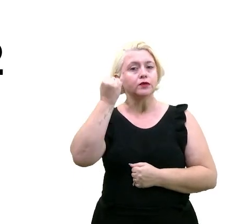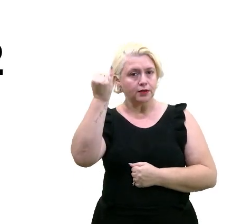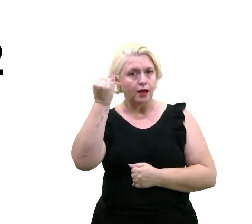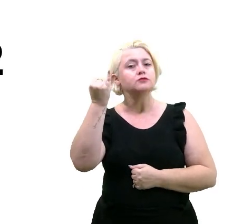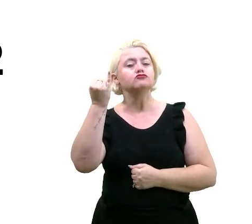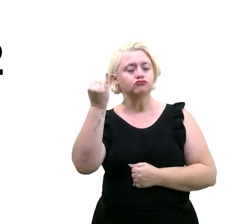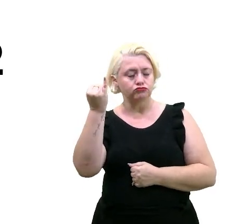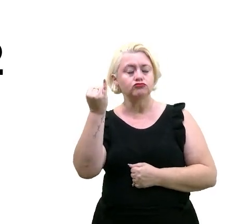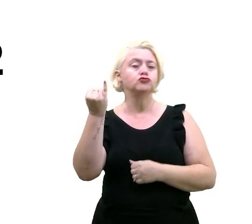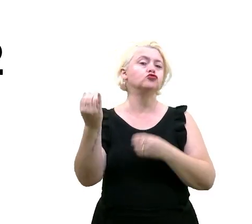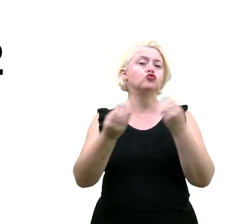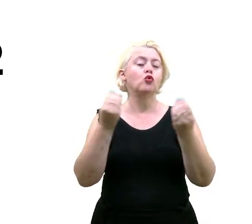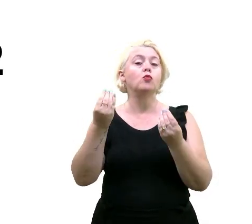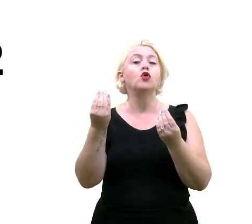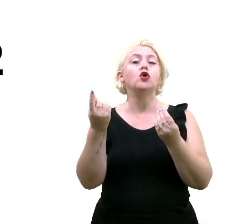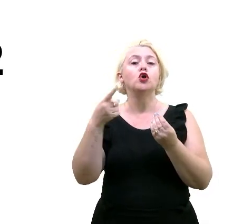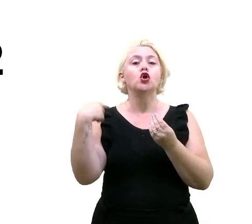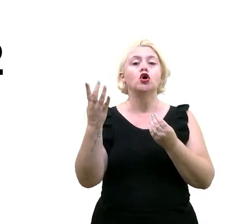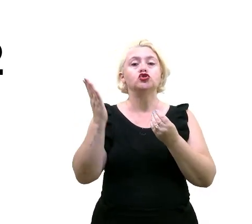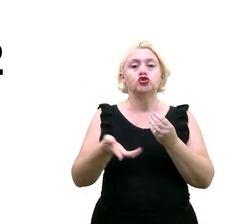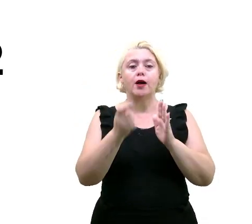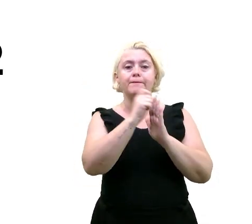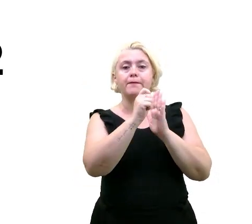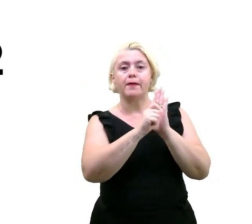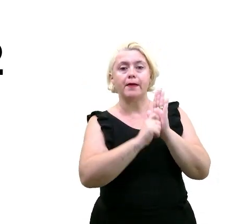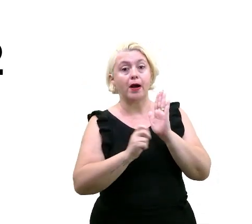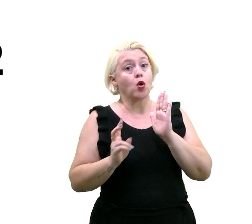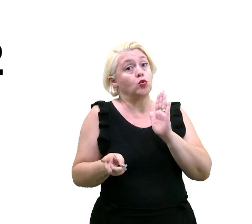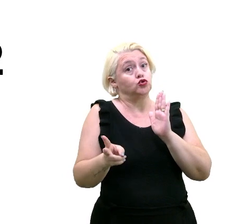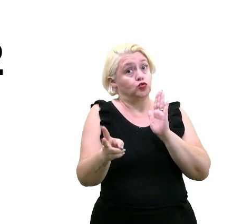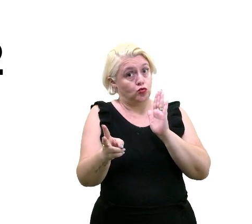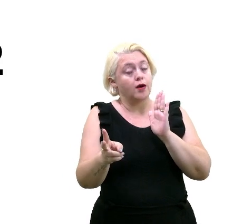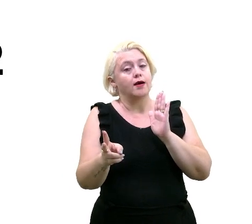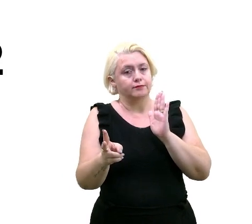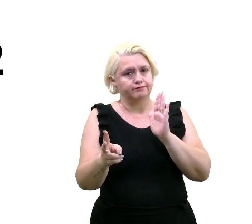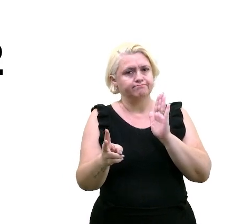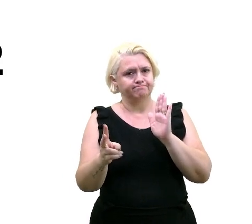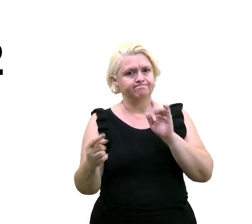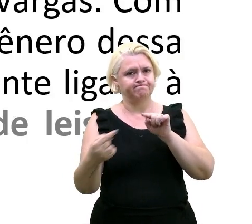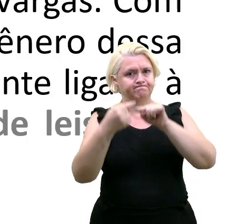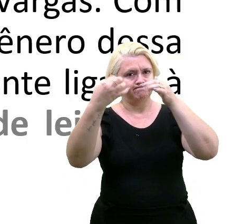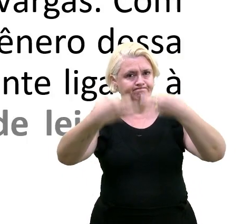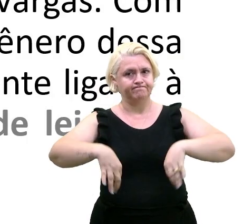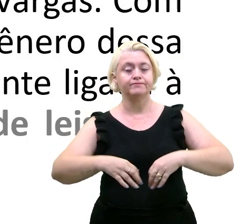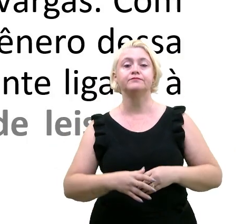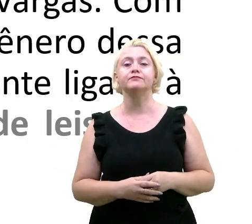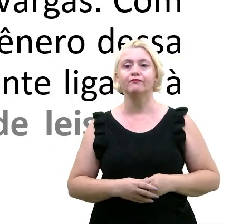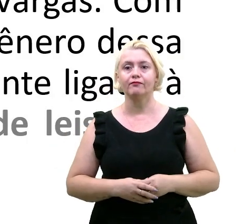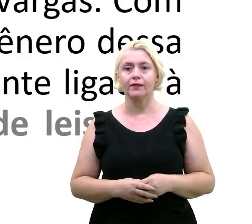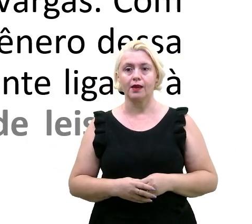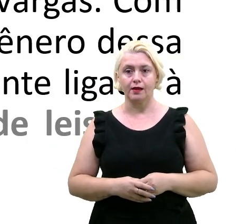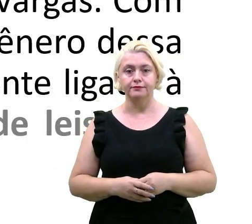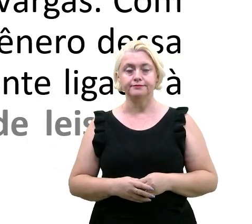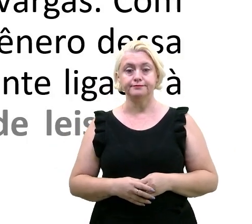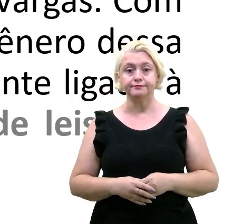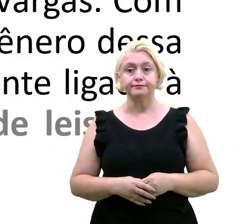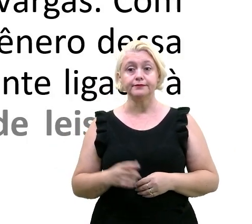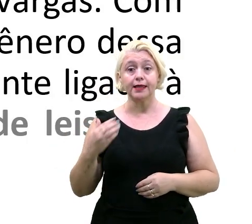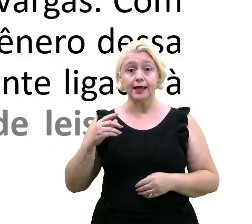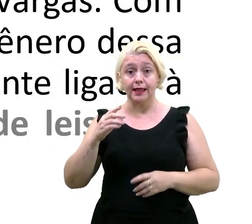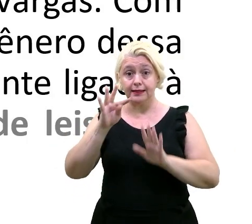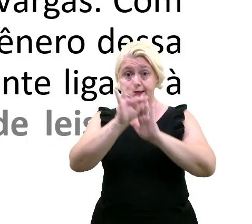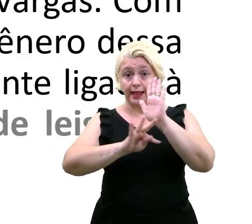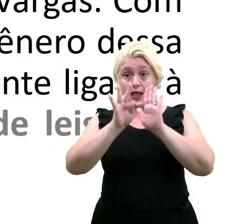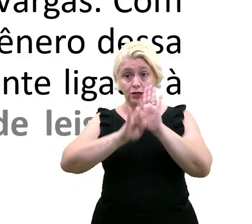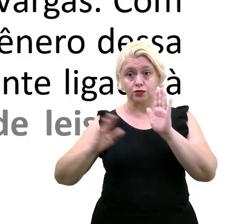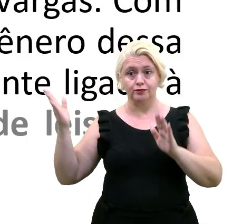lembrar do que nós estávamos fazendo para continuar de forma satisfatória aqui só para lembrar